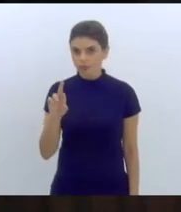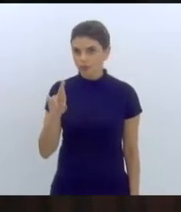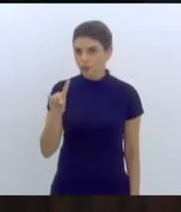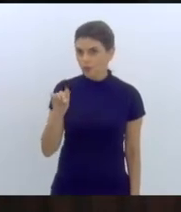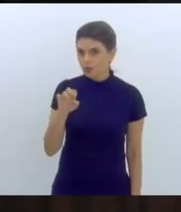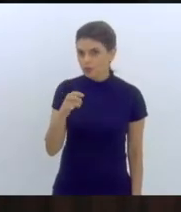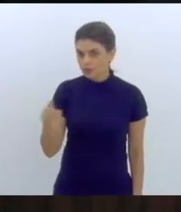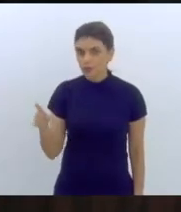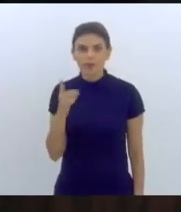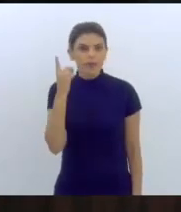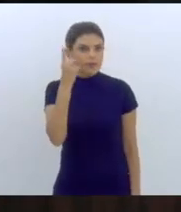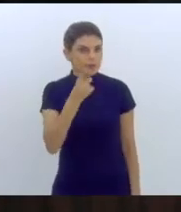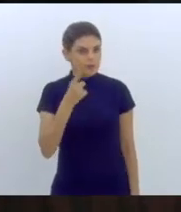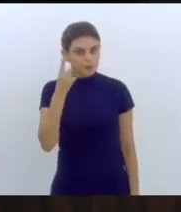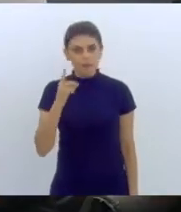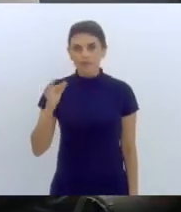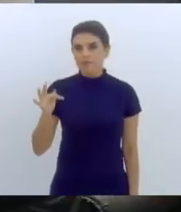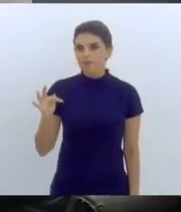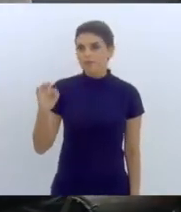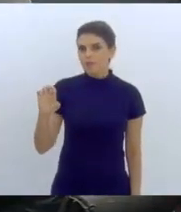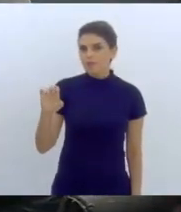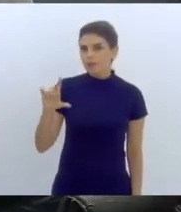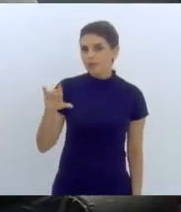Deputado Felipe Soares.